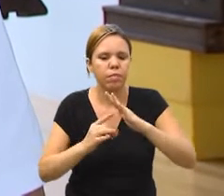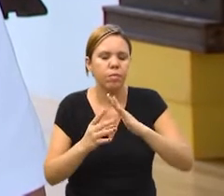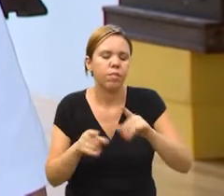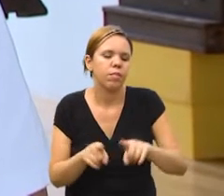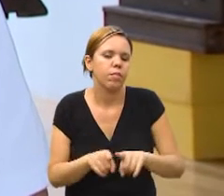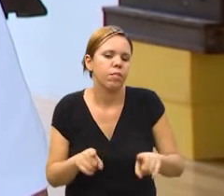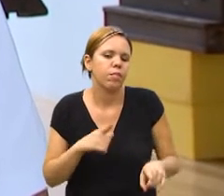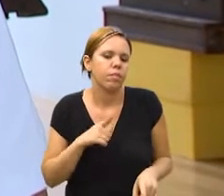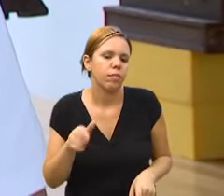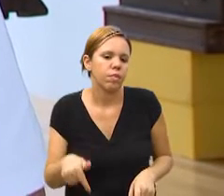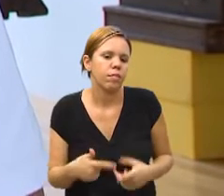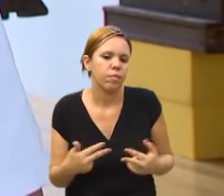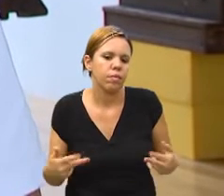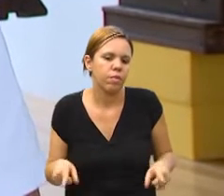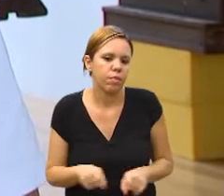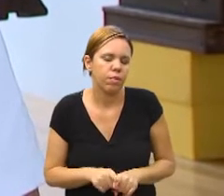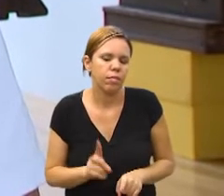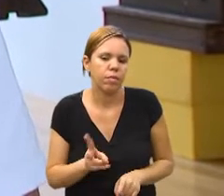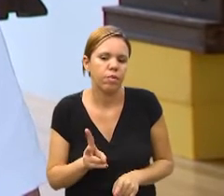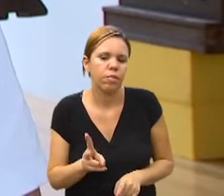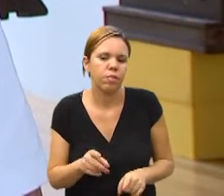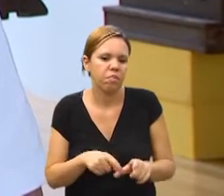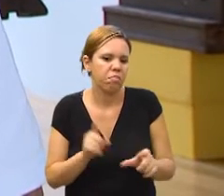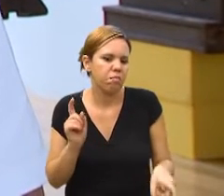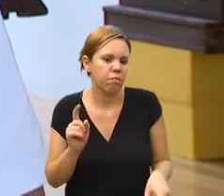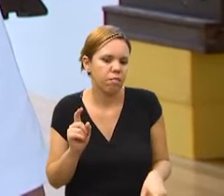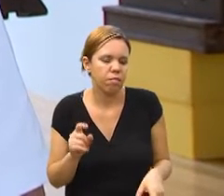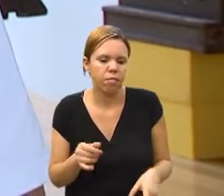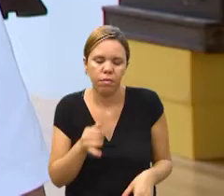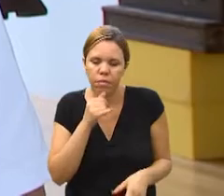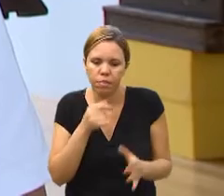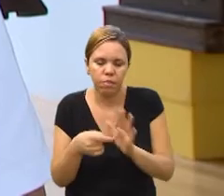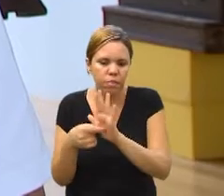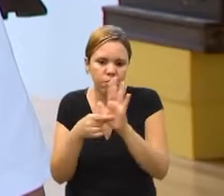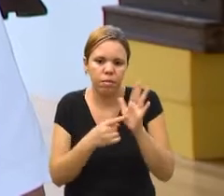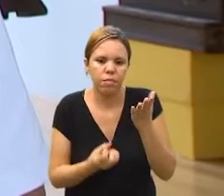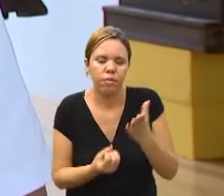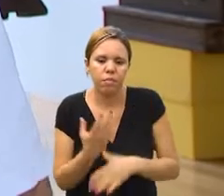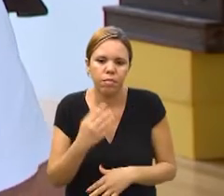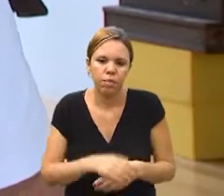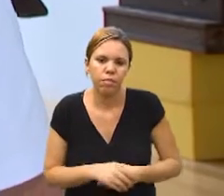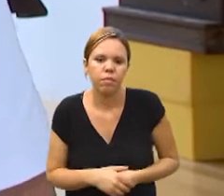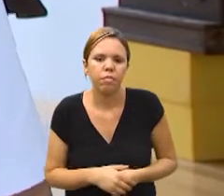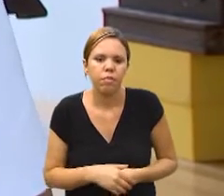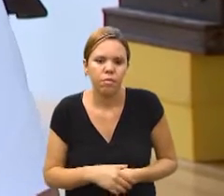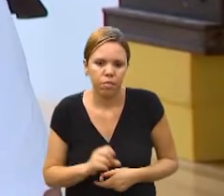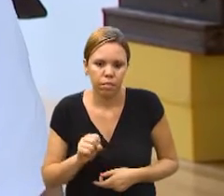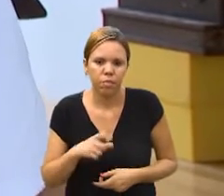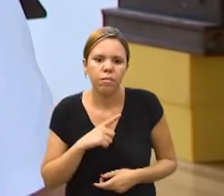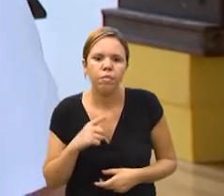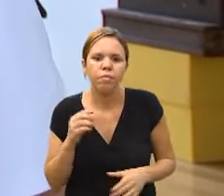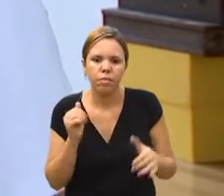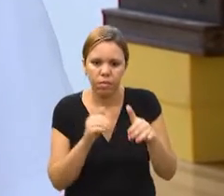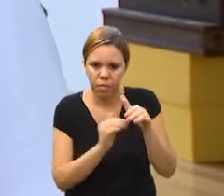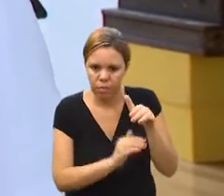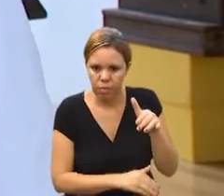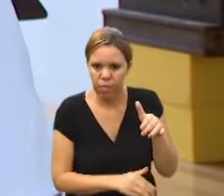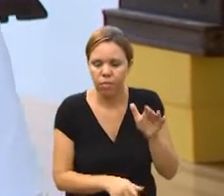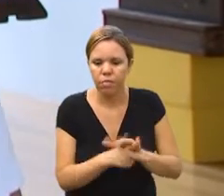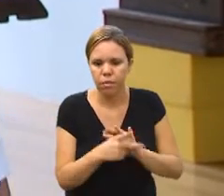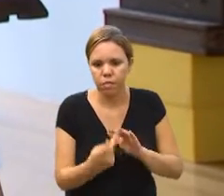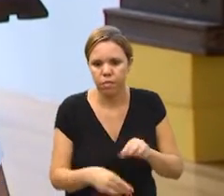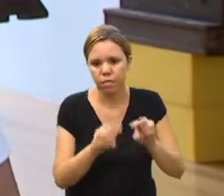também as coisas que ficam sempre, independentemente do tipo de exposição que está acontecendo? o nosso acervo está guardado